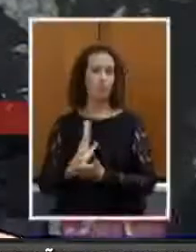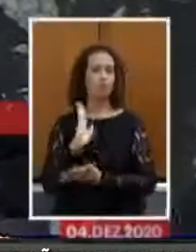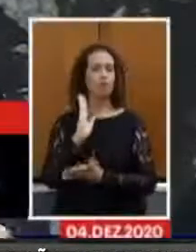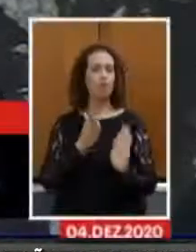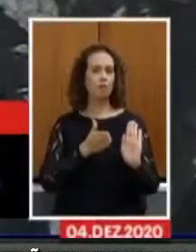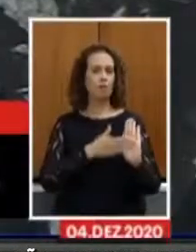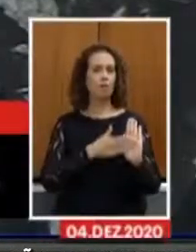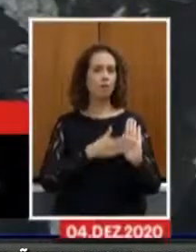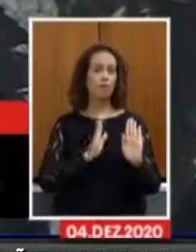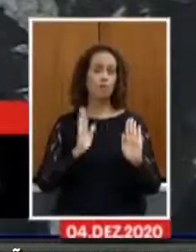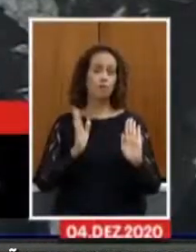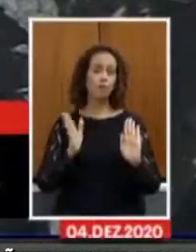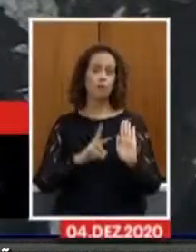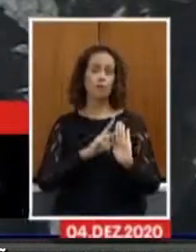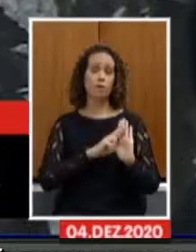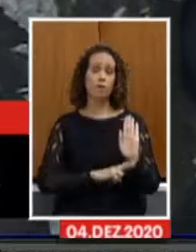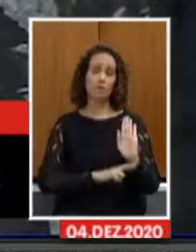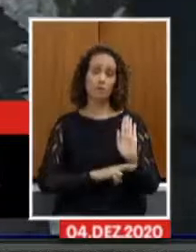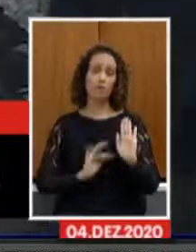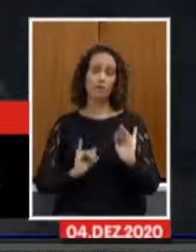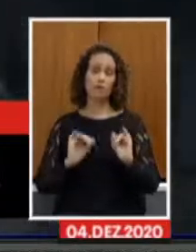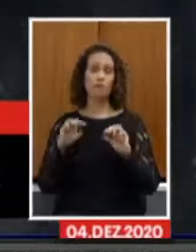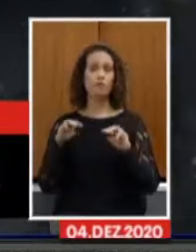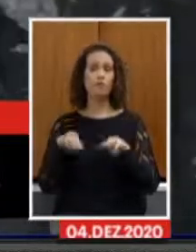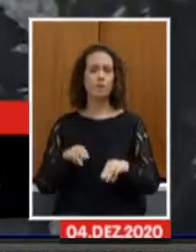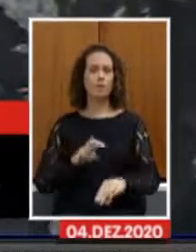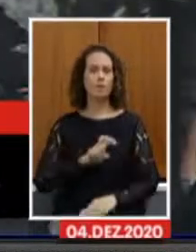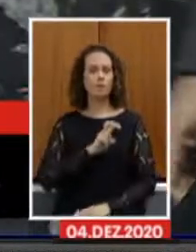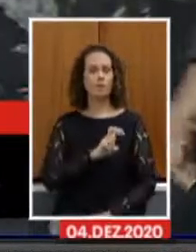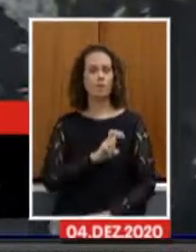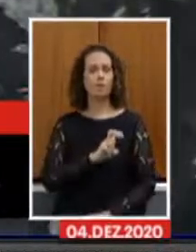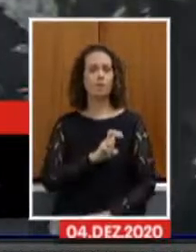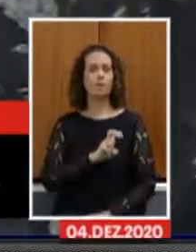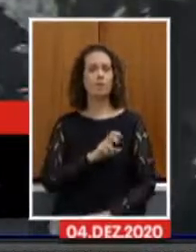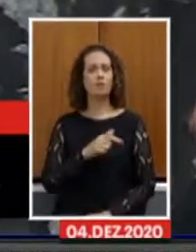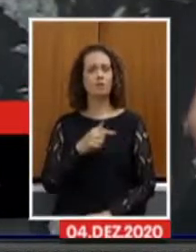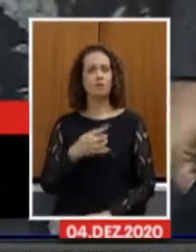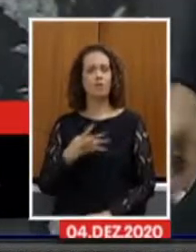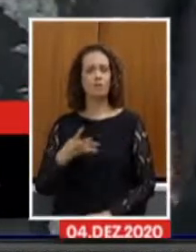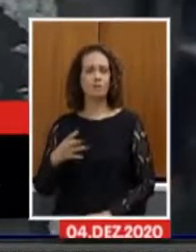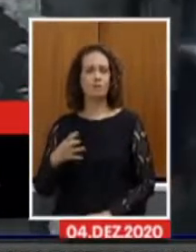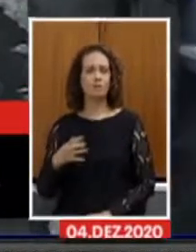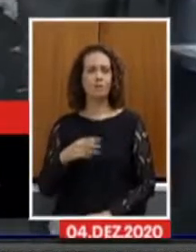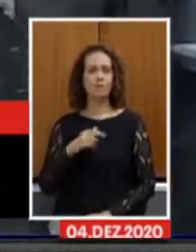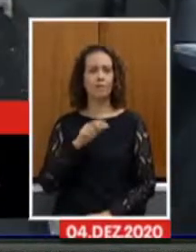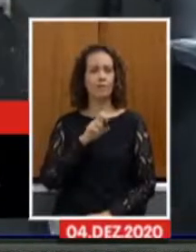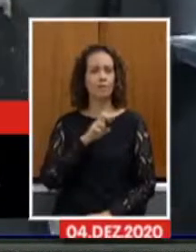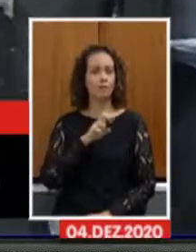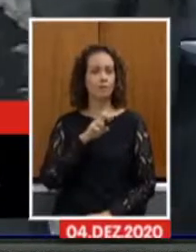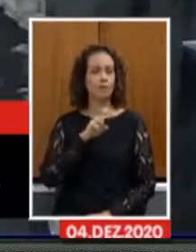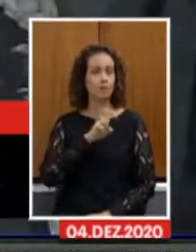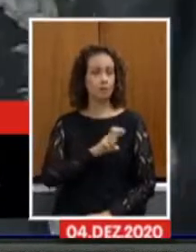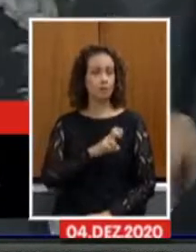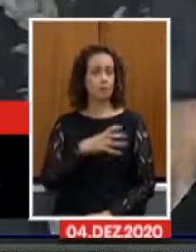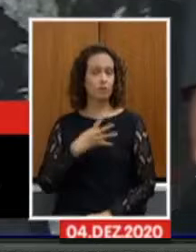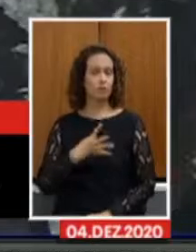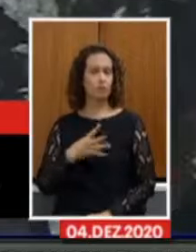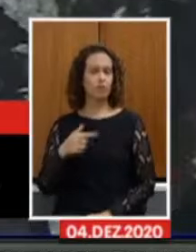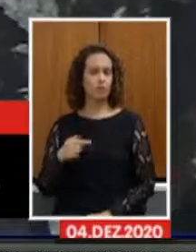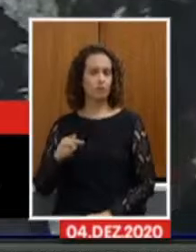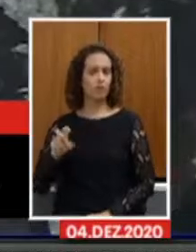parecer. Parecer de redação final do projeto de lei de número 5.475, de 2018, da Comissão de Direitos Humanos, que altera o artigo 2º da